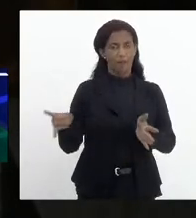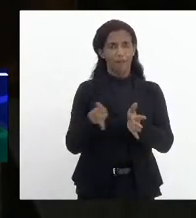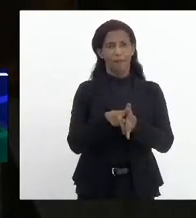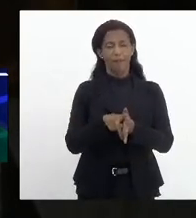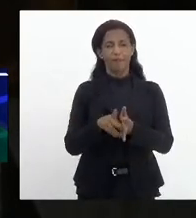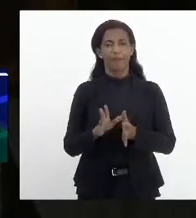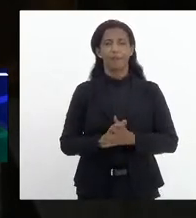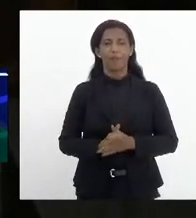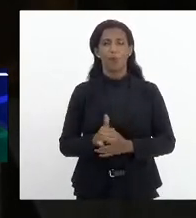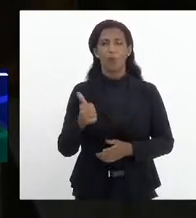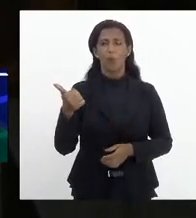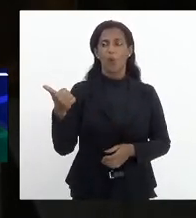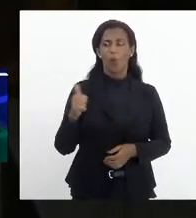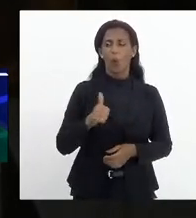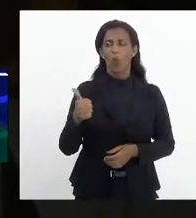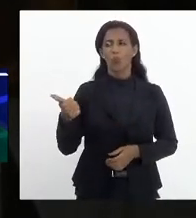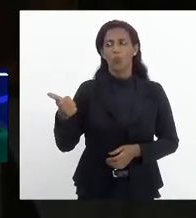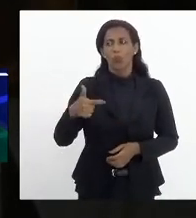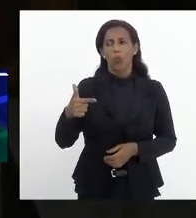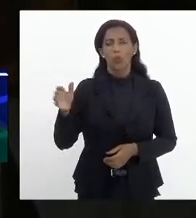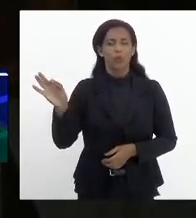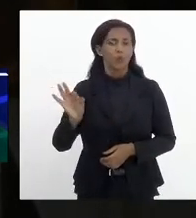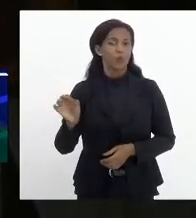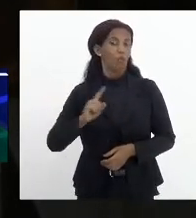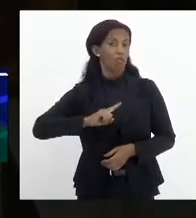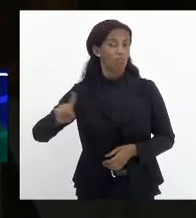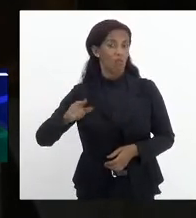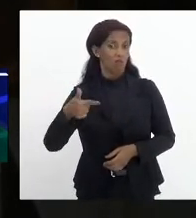praticamente 11%, 12% e não